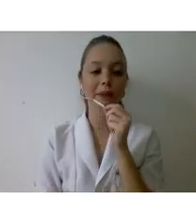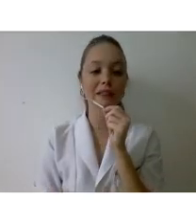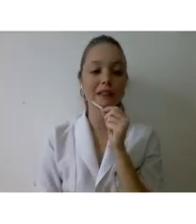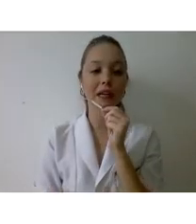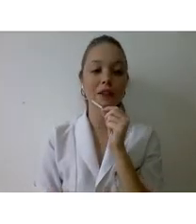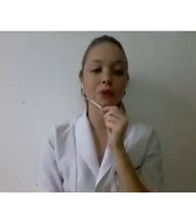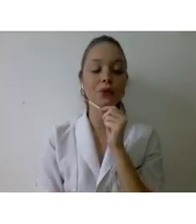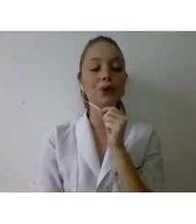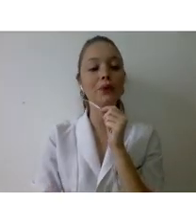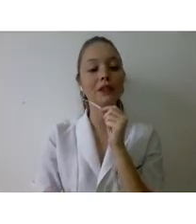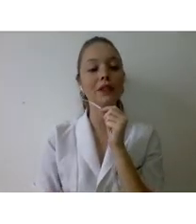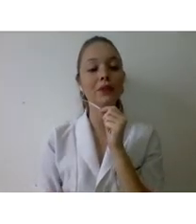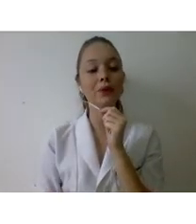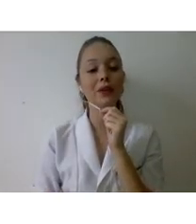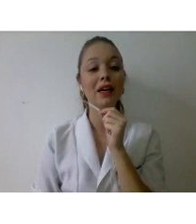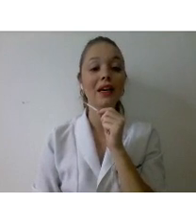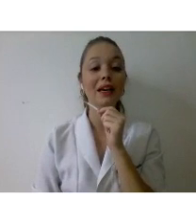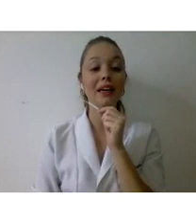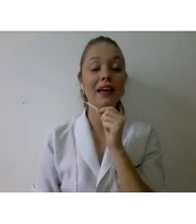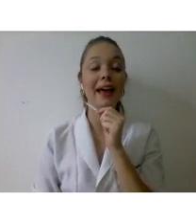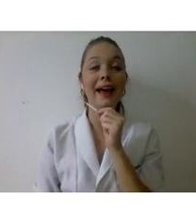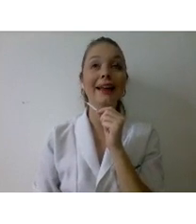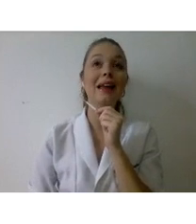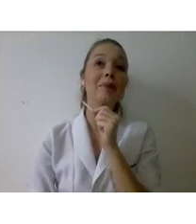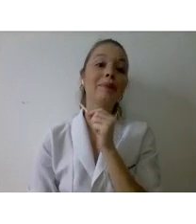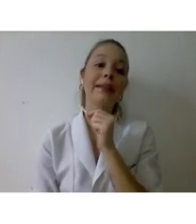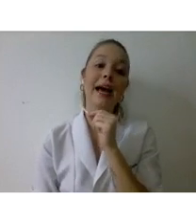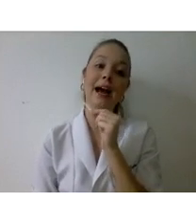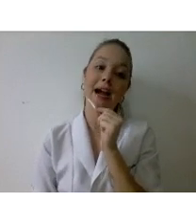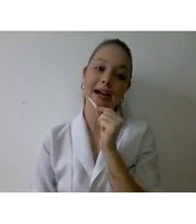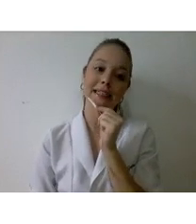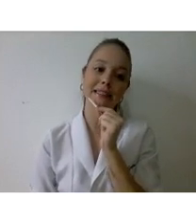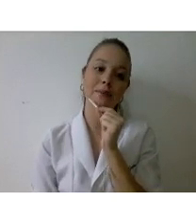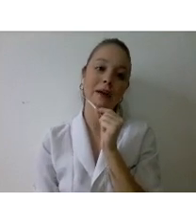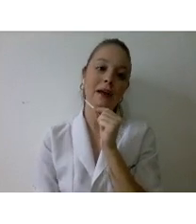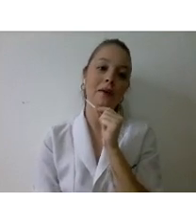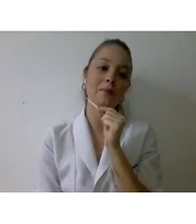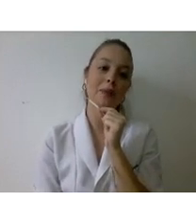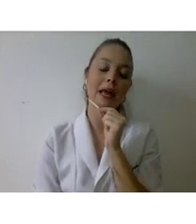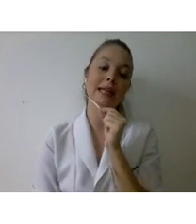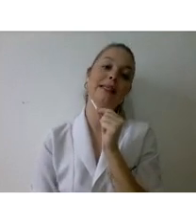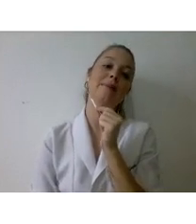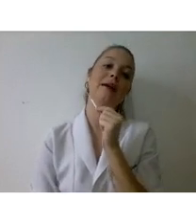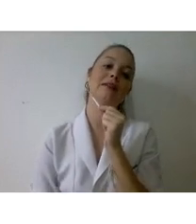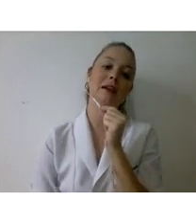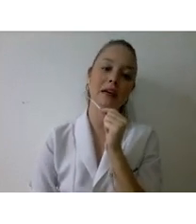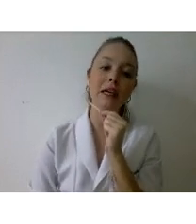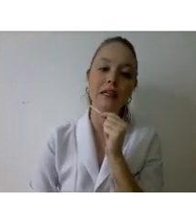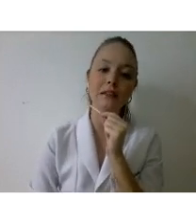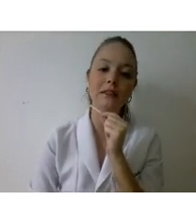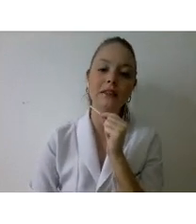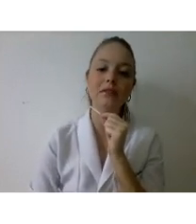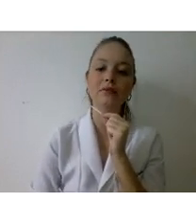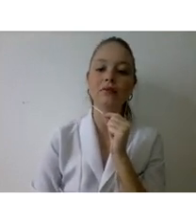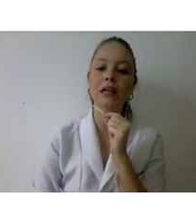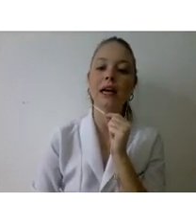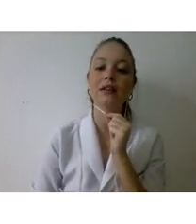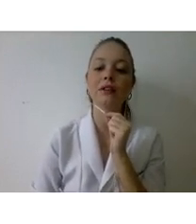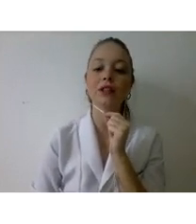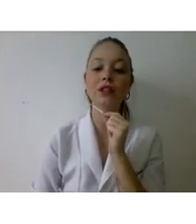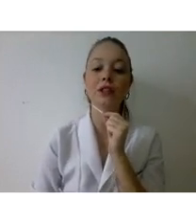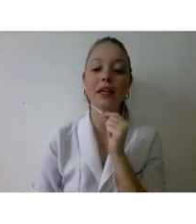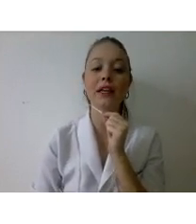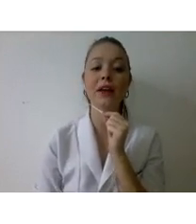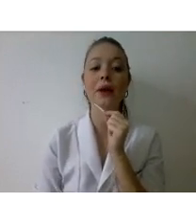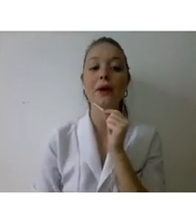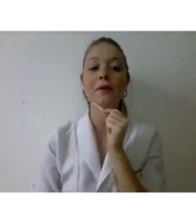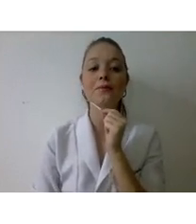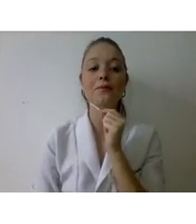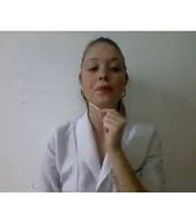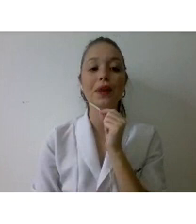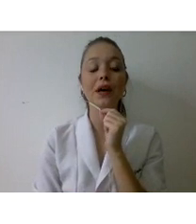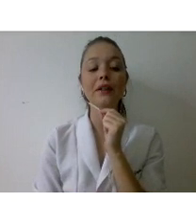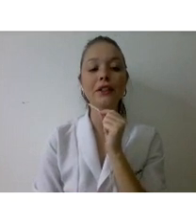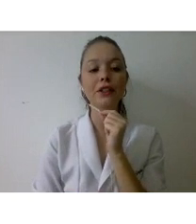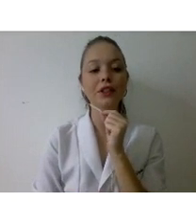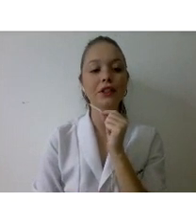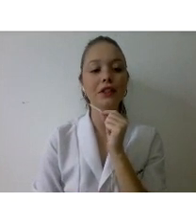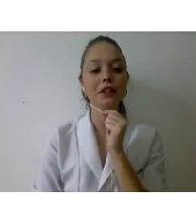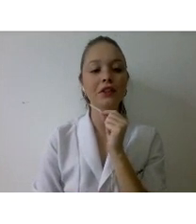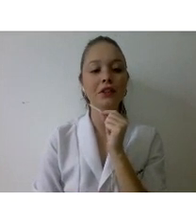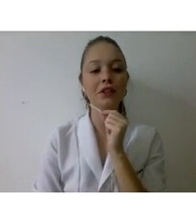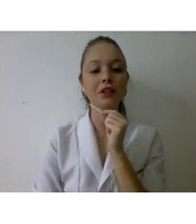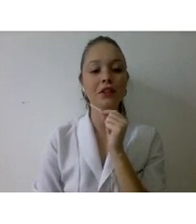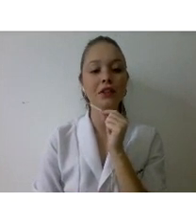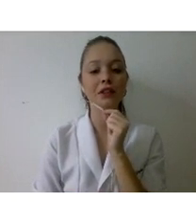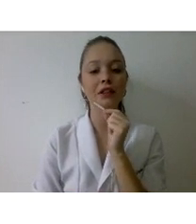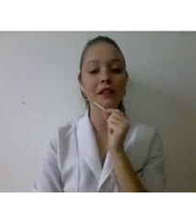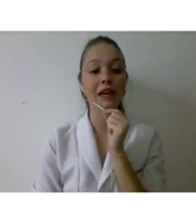gente tem que pensar em tudo isso e readaptar a casa para receber essa criança. Tá? Então, a gente tem que